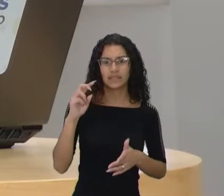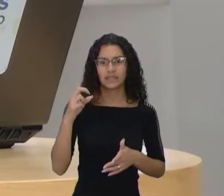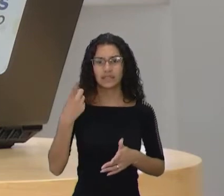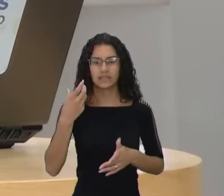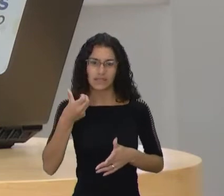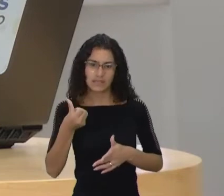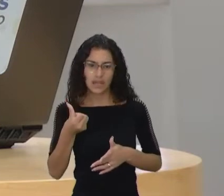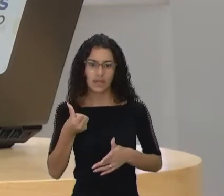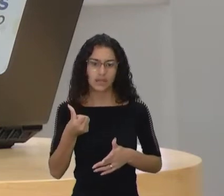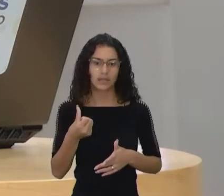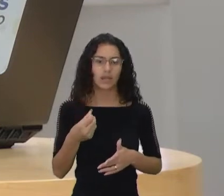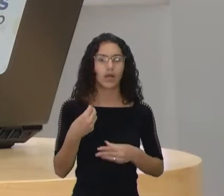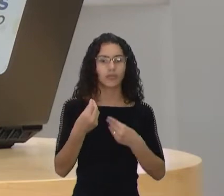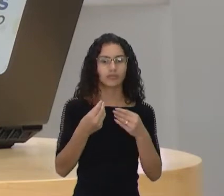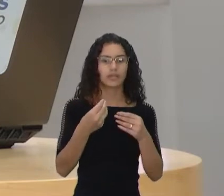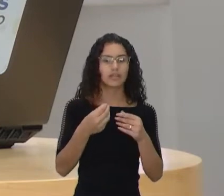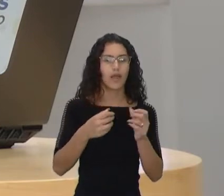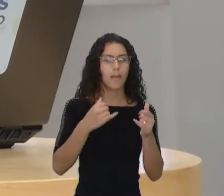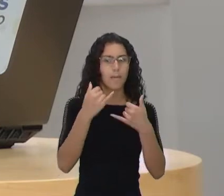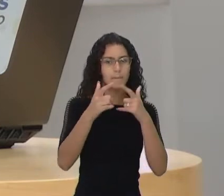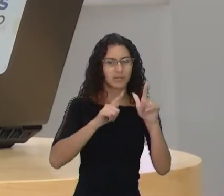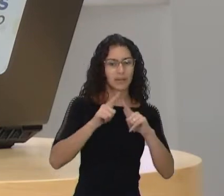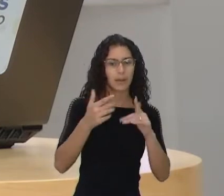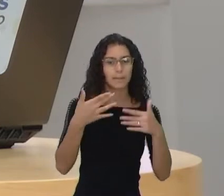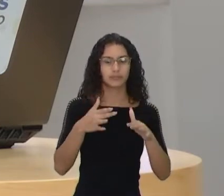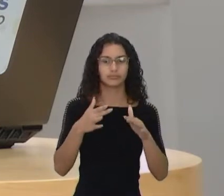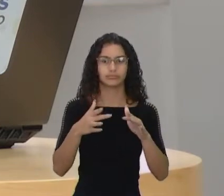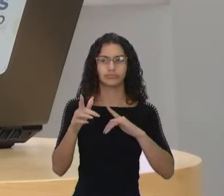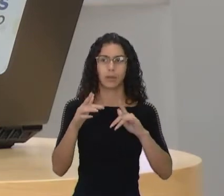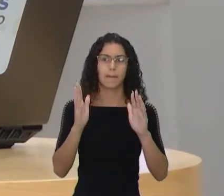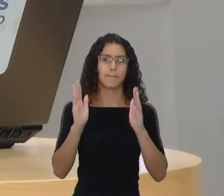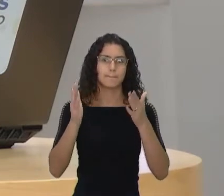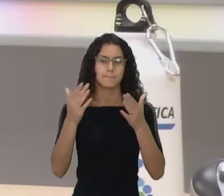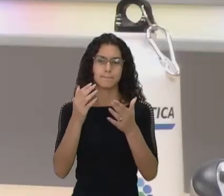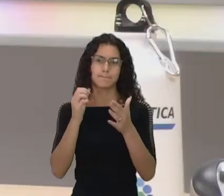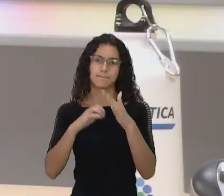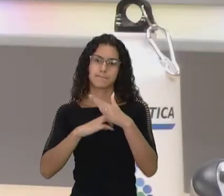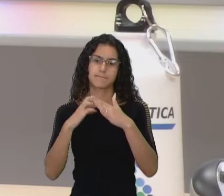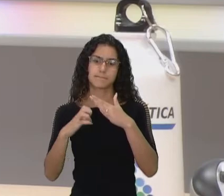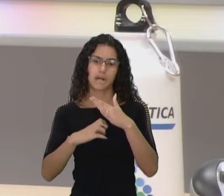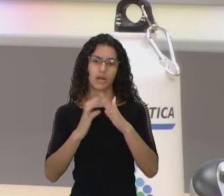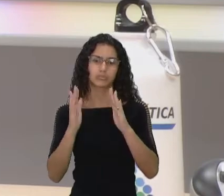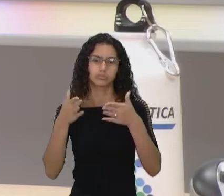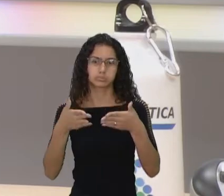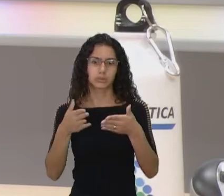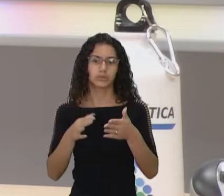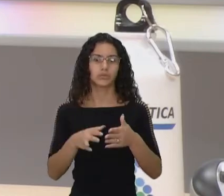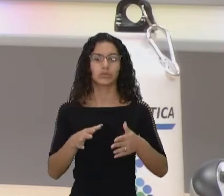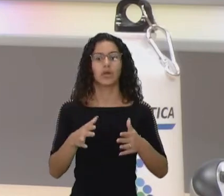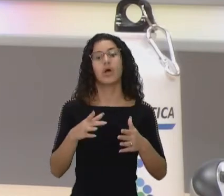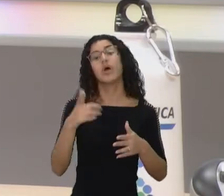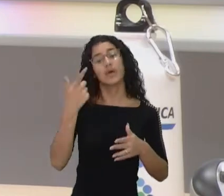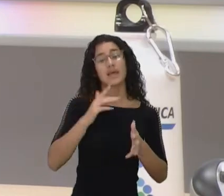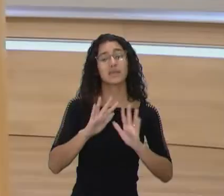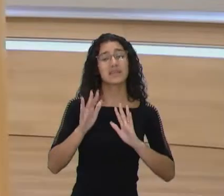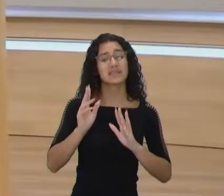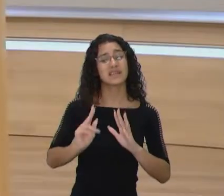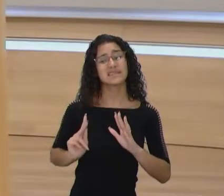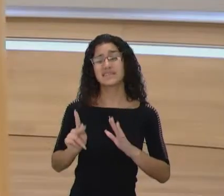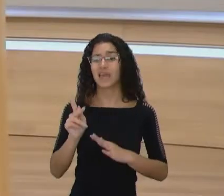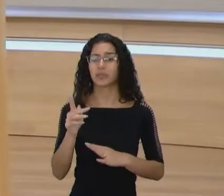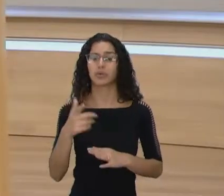anos, dá para fazer um freelance, mas não dá para ter um emprego fixo, né? Não dá... Até consegue, mas não é tão assim, não é todo mundo que tem